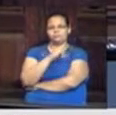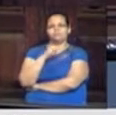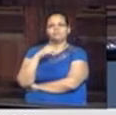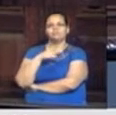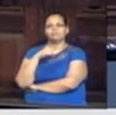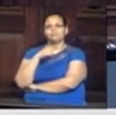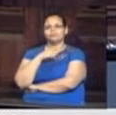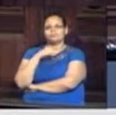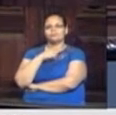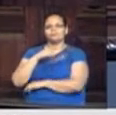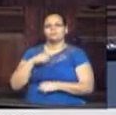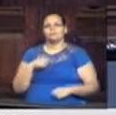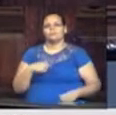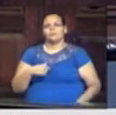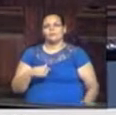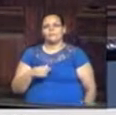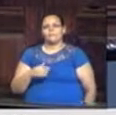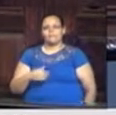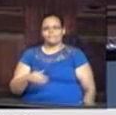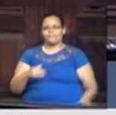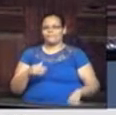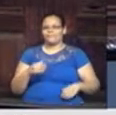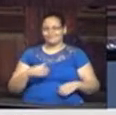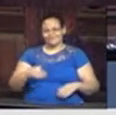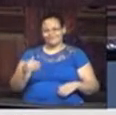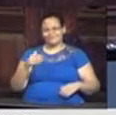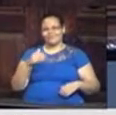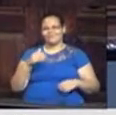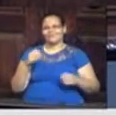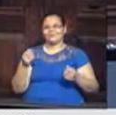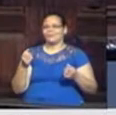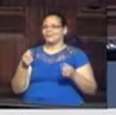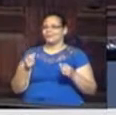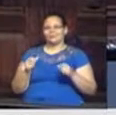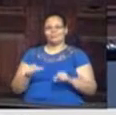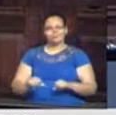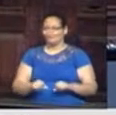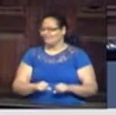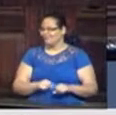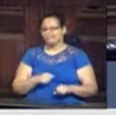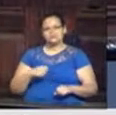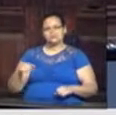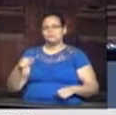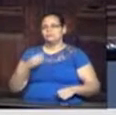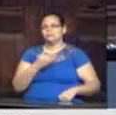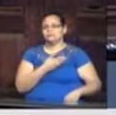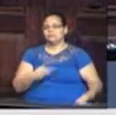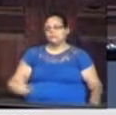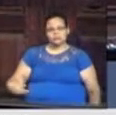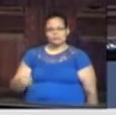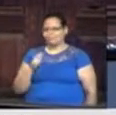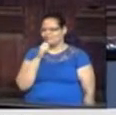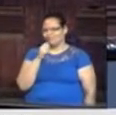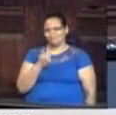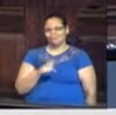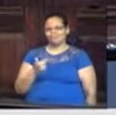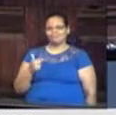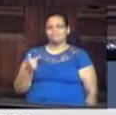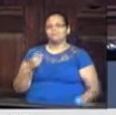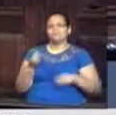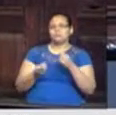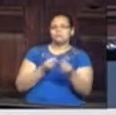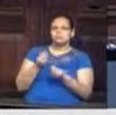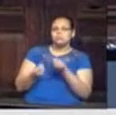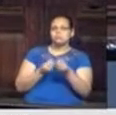está em caráter terminal. Esse governo não tem a credibilidade para encontrar